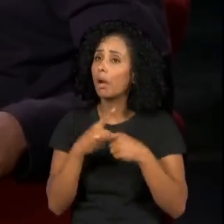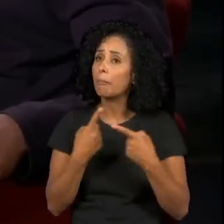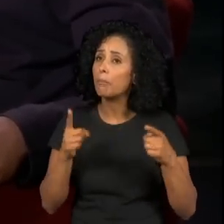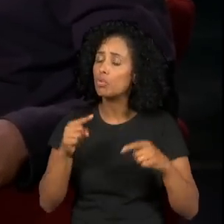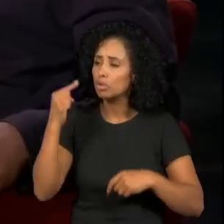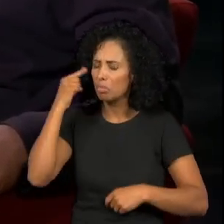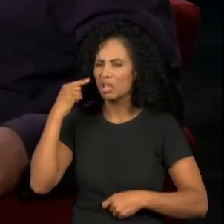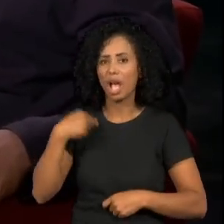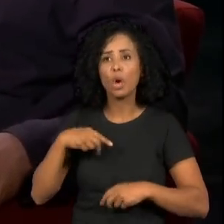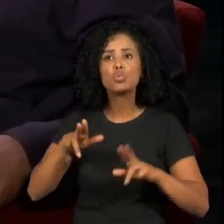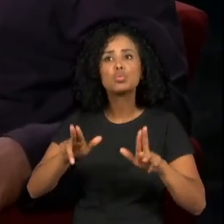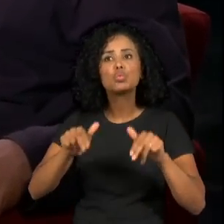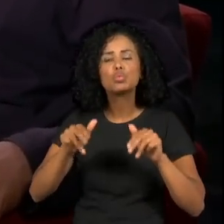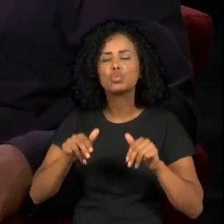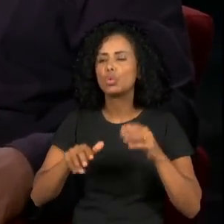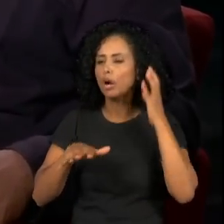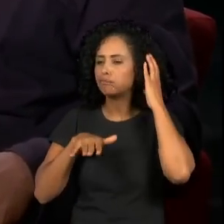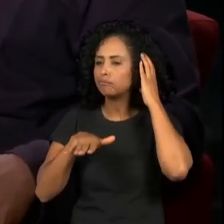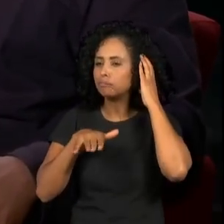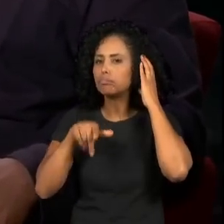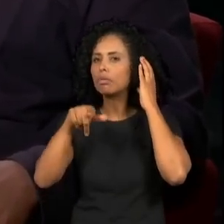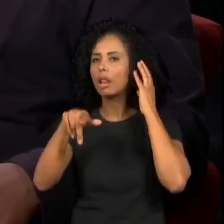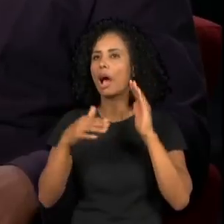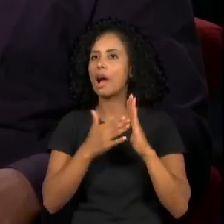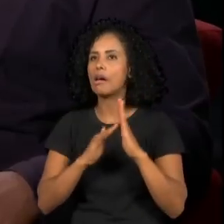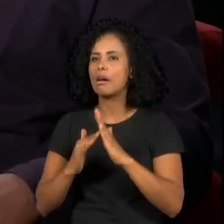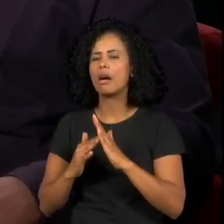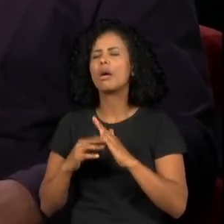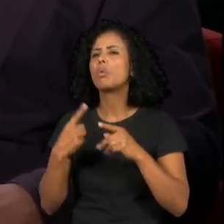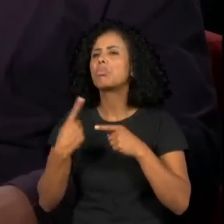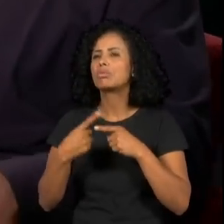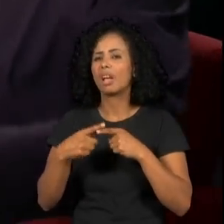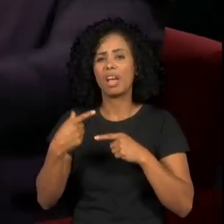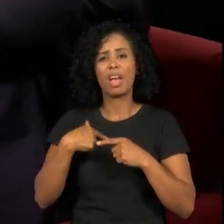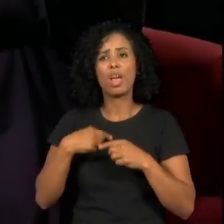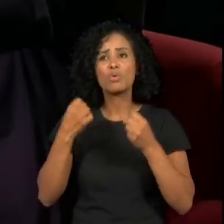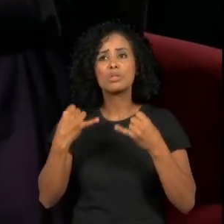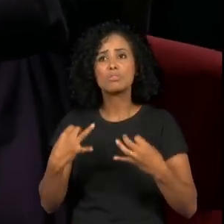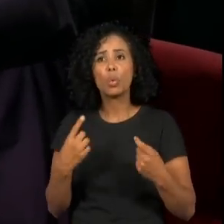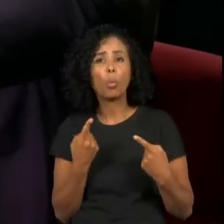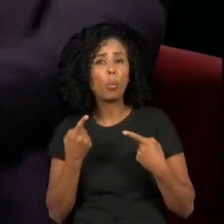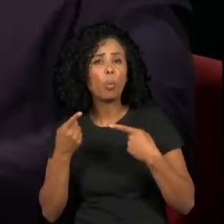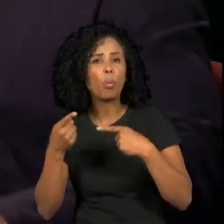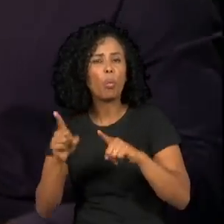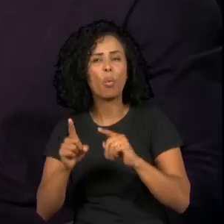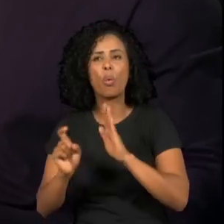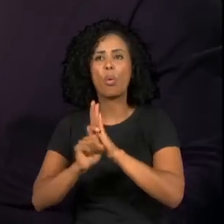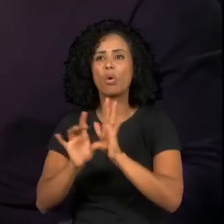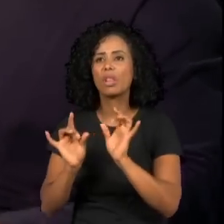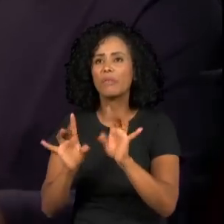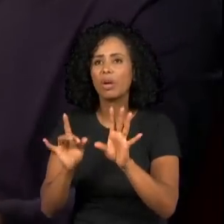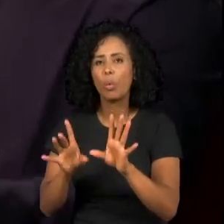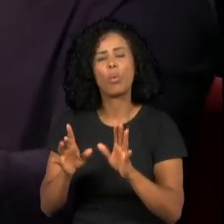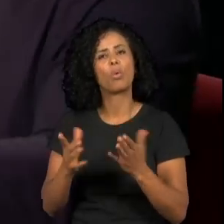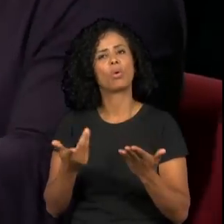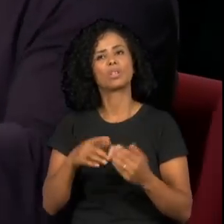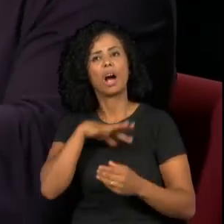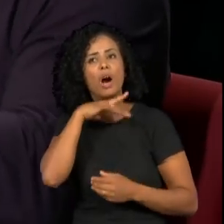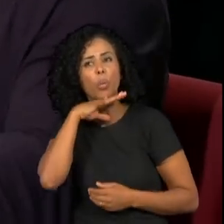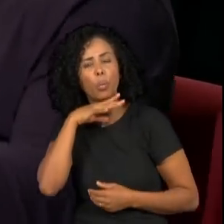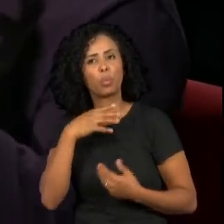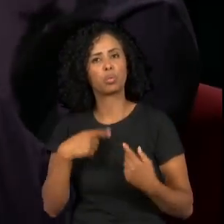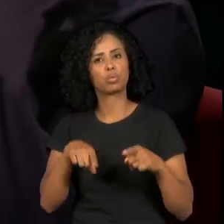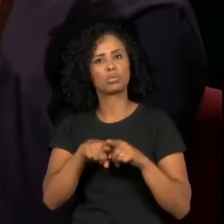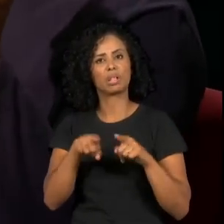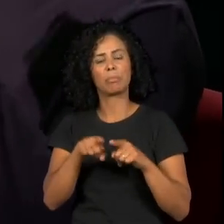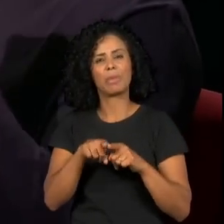tocar em favela justamente por eu estar falando contra a criminalidade, dizendo que o tráfico não é maneiro, que é ruim, que você tem que buscar um outro caminho, que isso ali